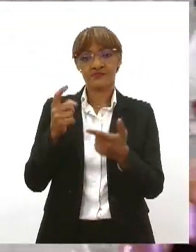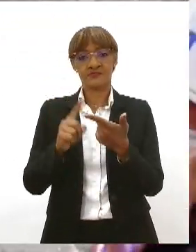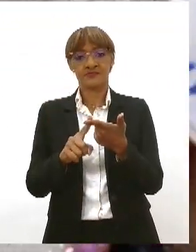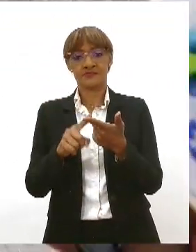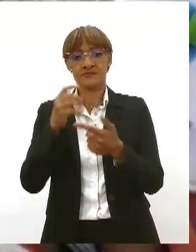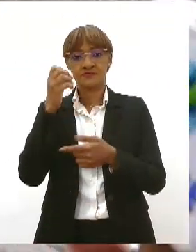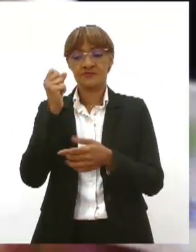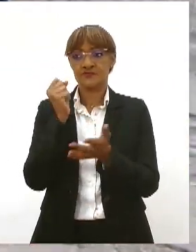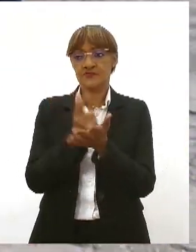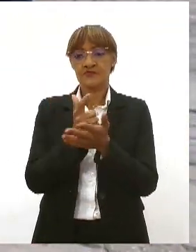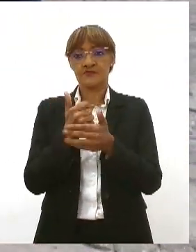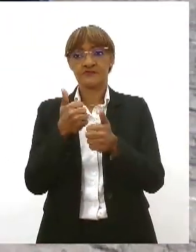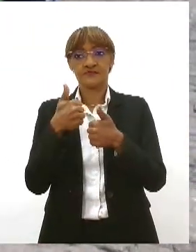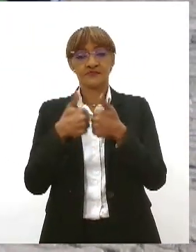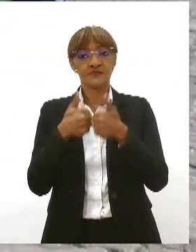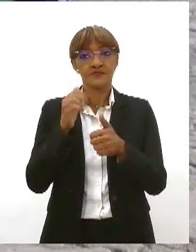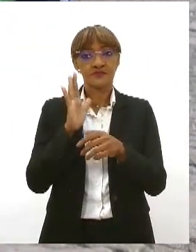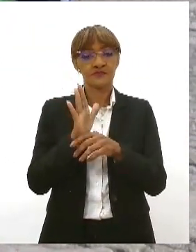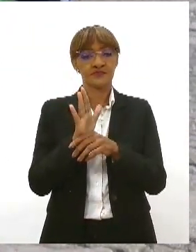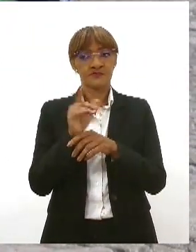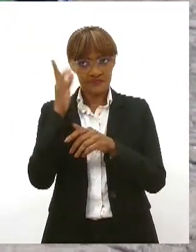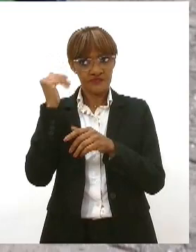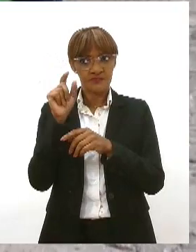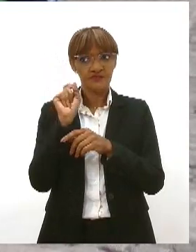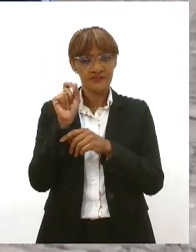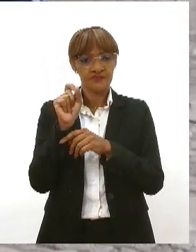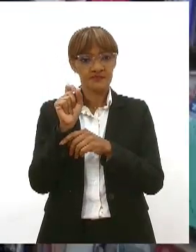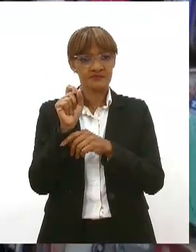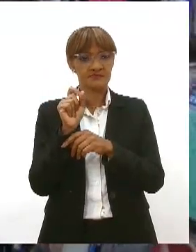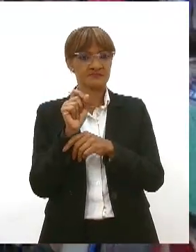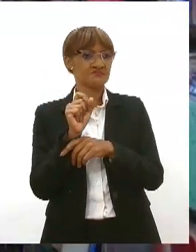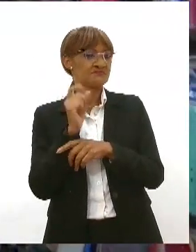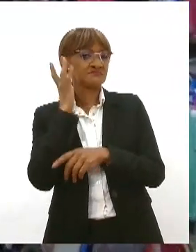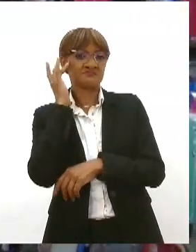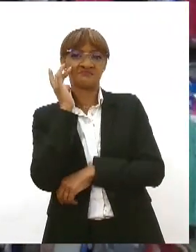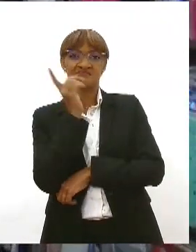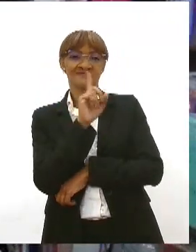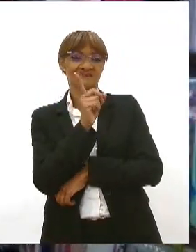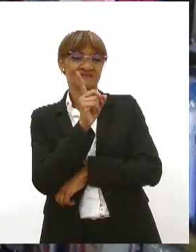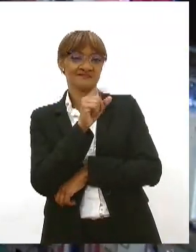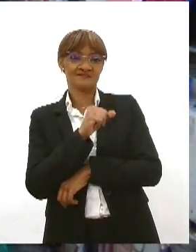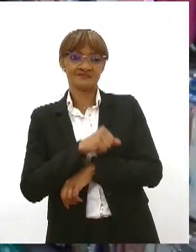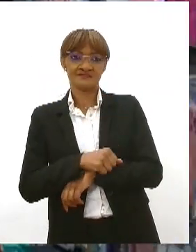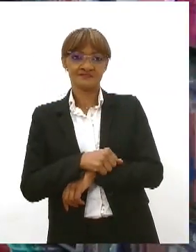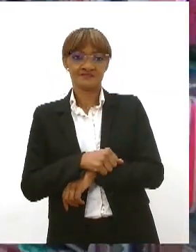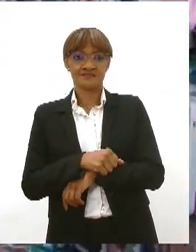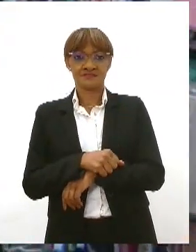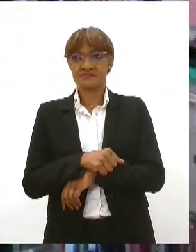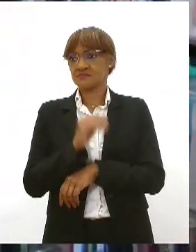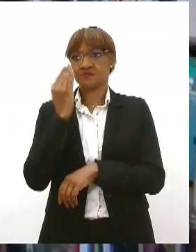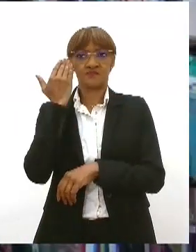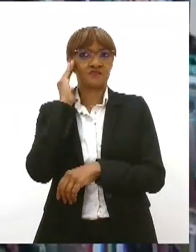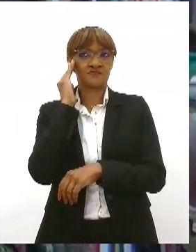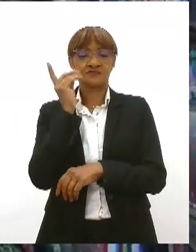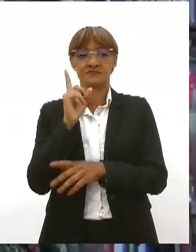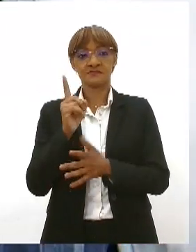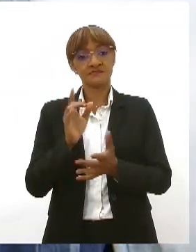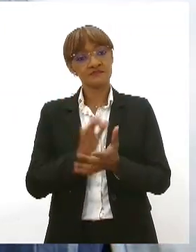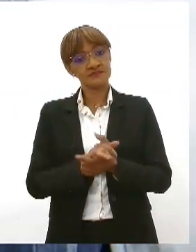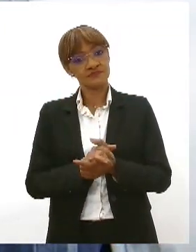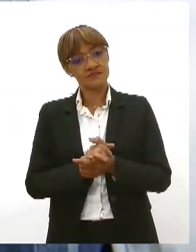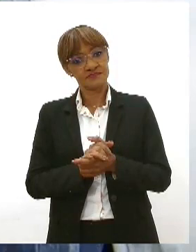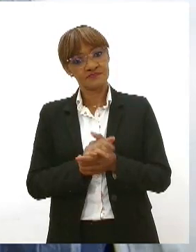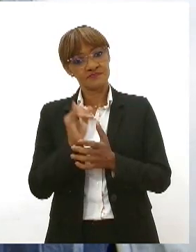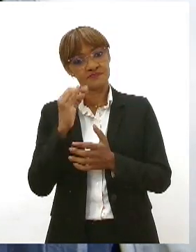imposto do governo. Você sabe o que é isso? Eu acho que não, moça. Rapaz, eu não entendo muito não sobre esses negócios aí não, de ICMS não.